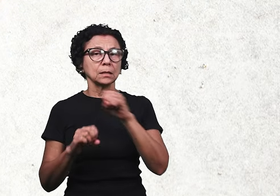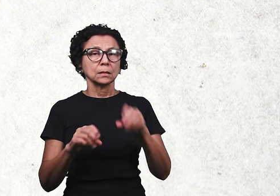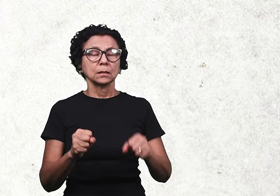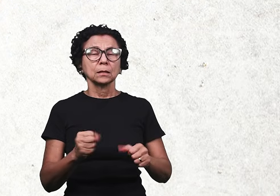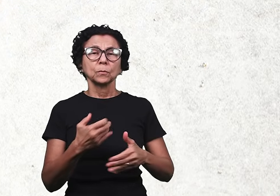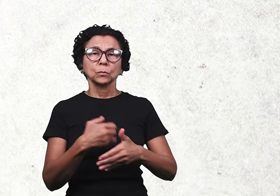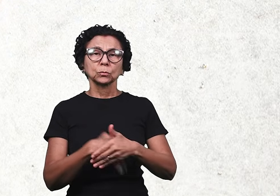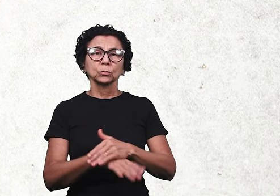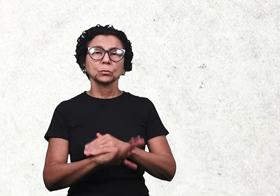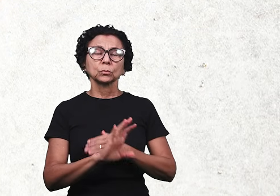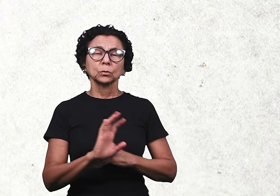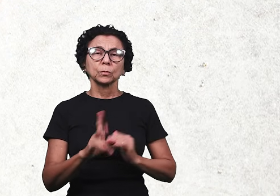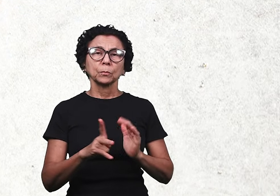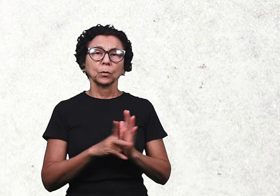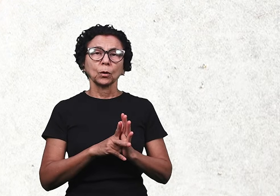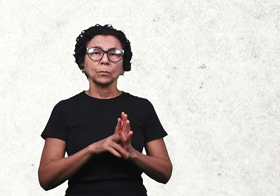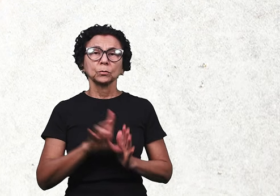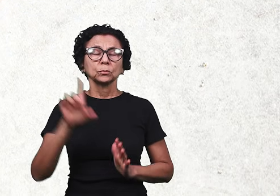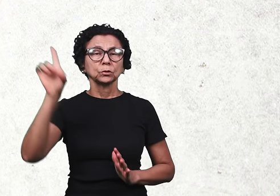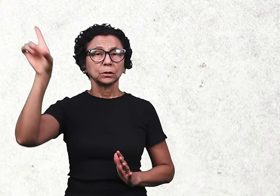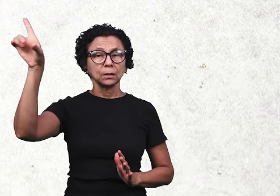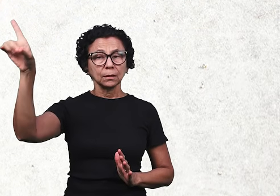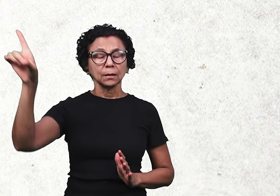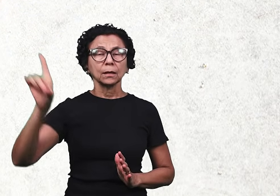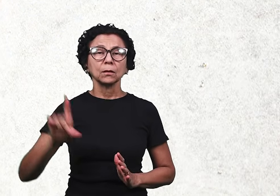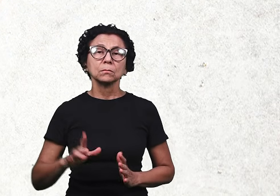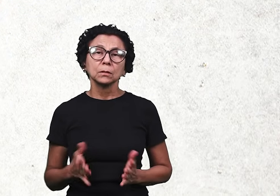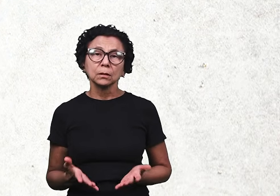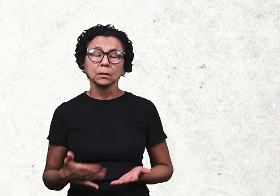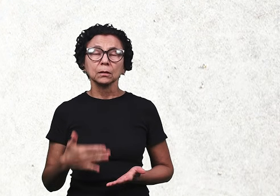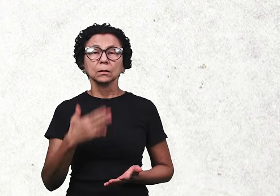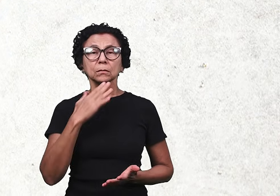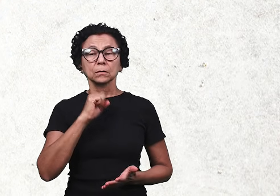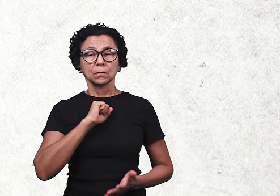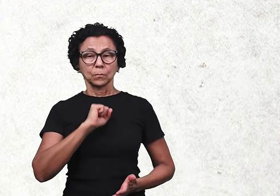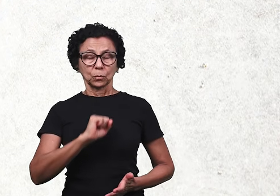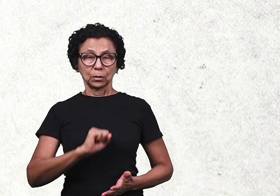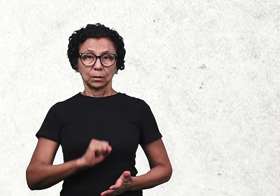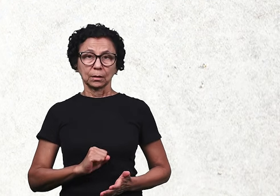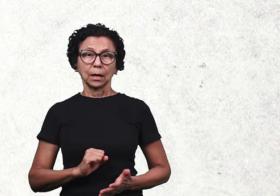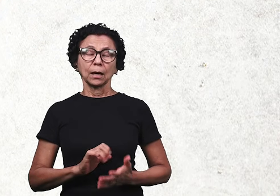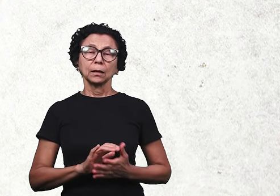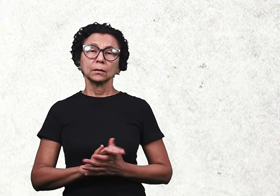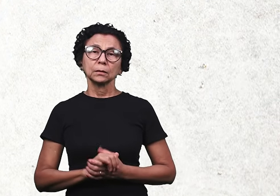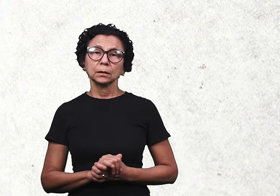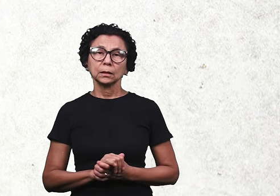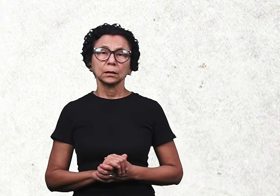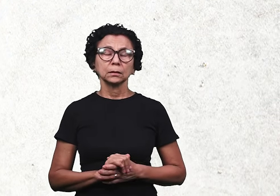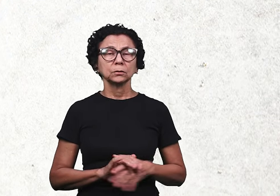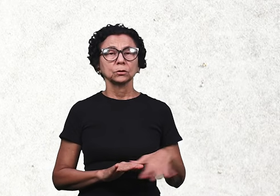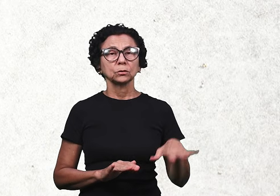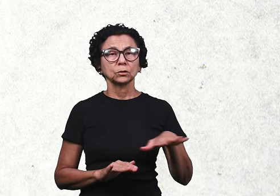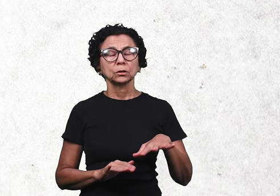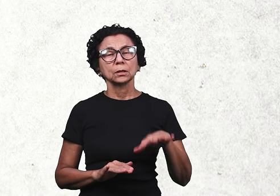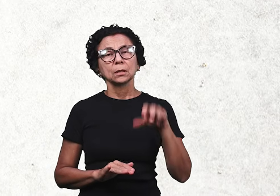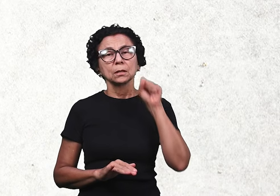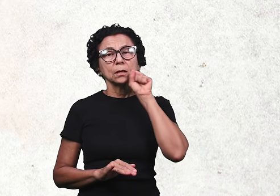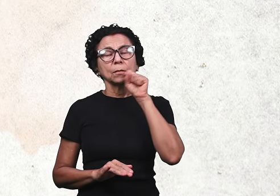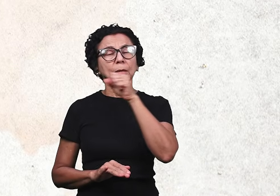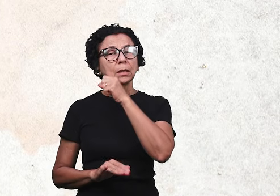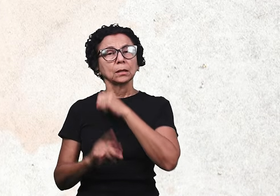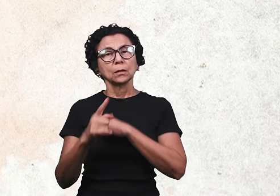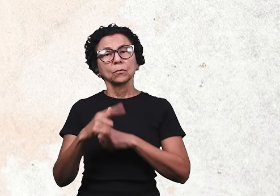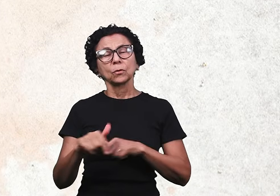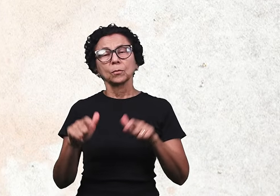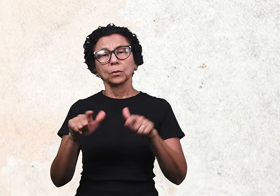da terra. E veio, pois, um sacerdote que transportaram de Samaria e habitou em Betel,